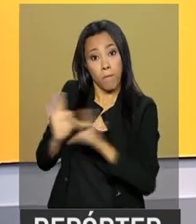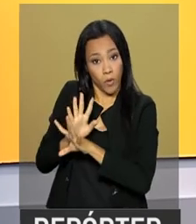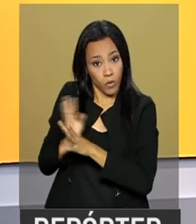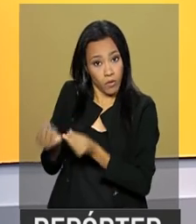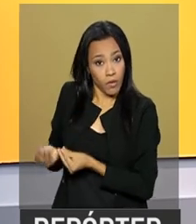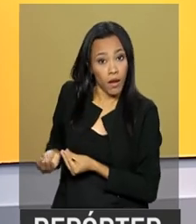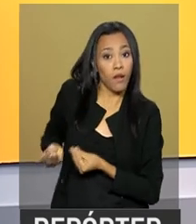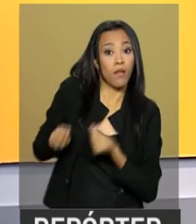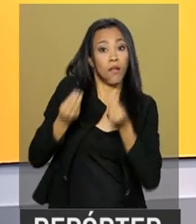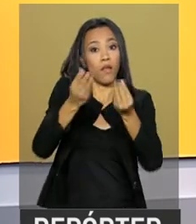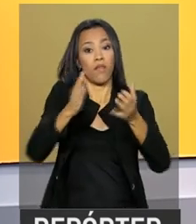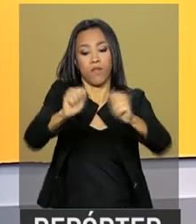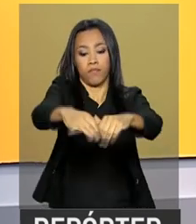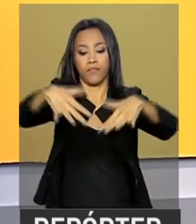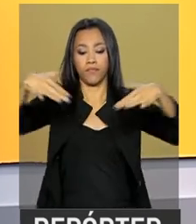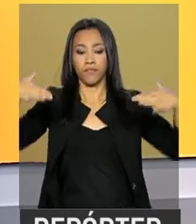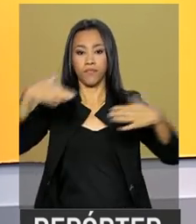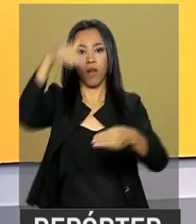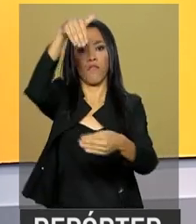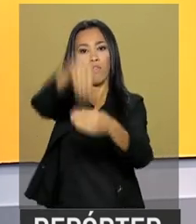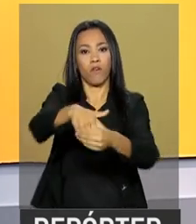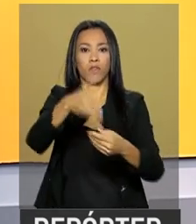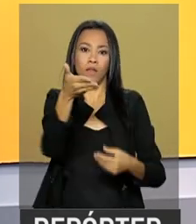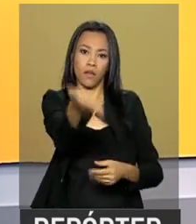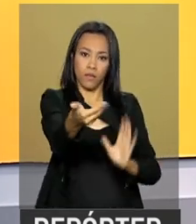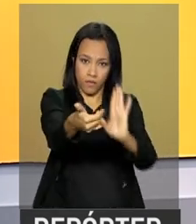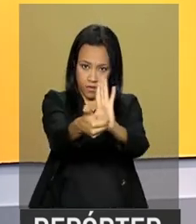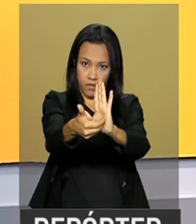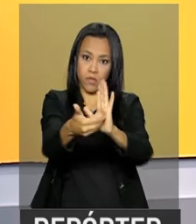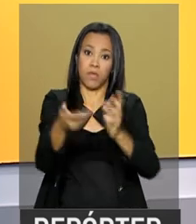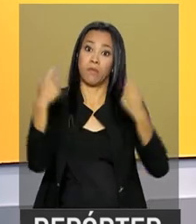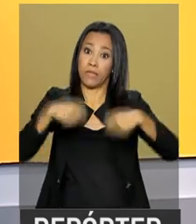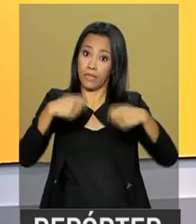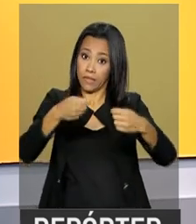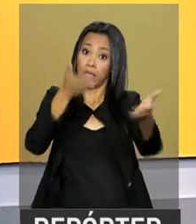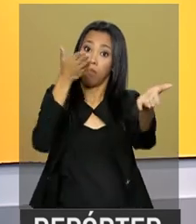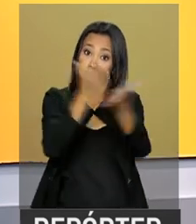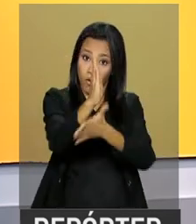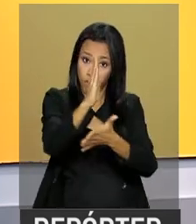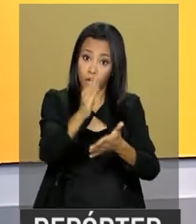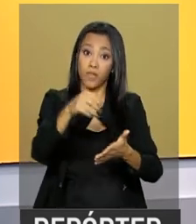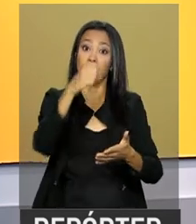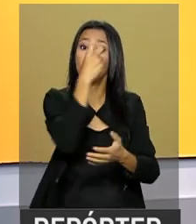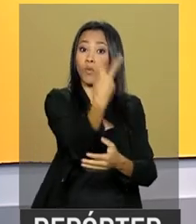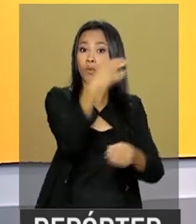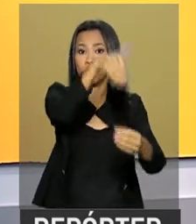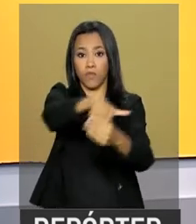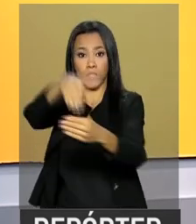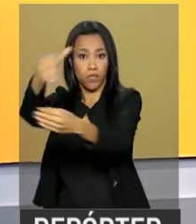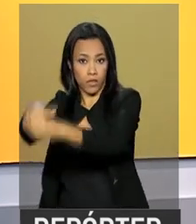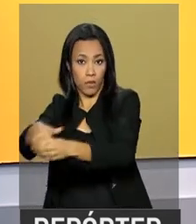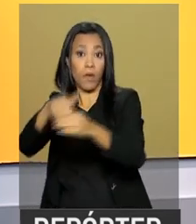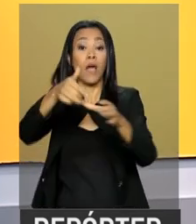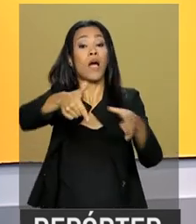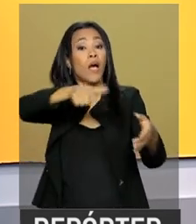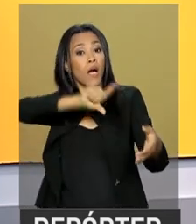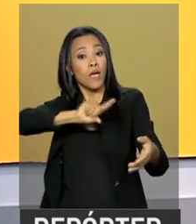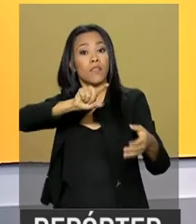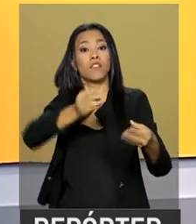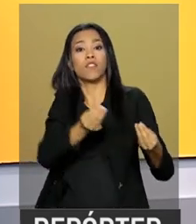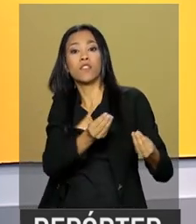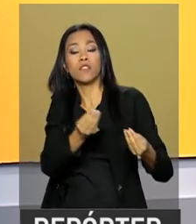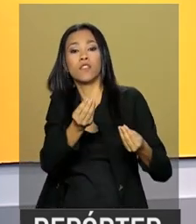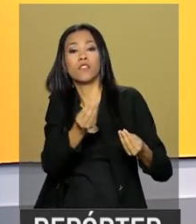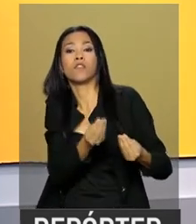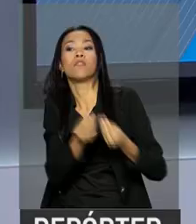ser votada no plenário da Câmara dos Deputados. Precisa ser aprovada em 2 turnos antes de seguir para